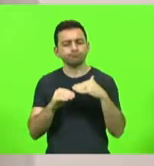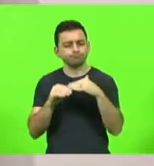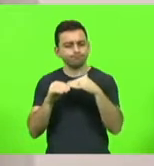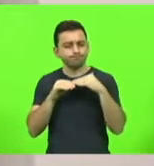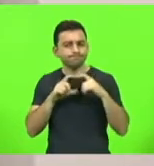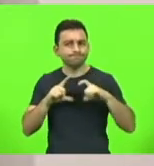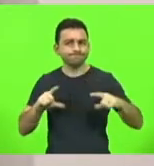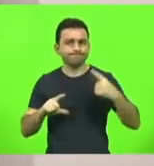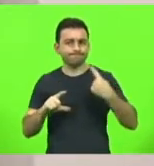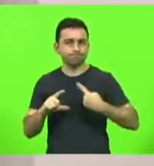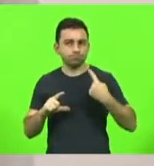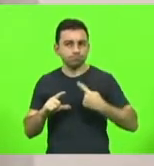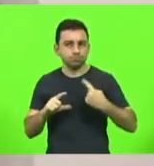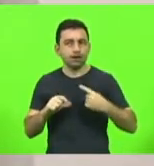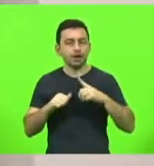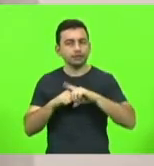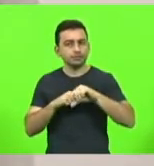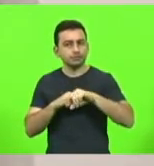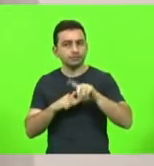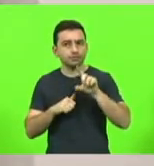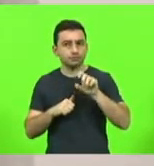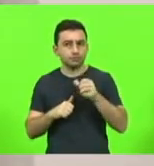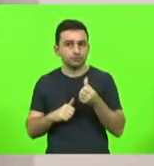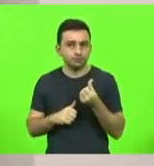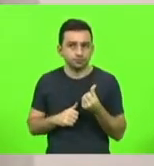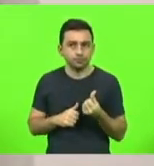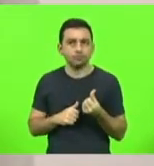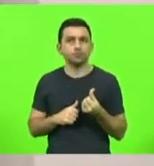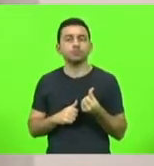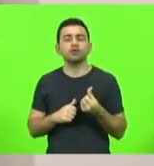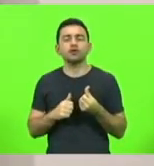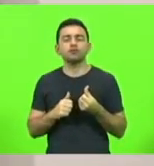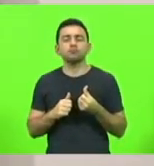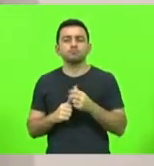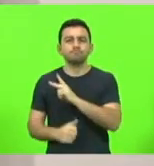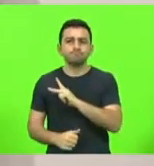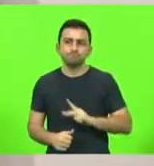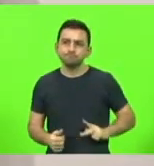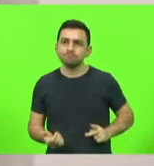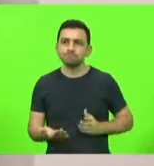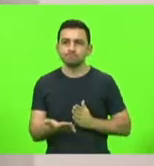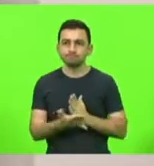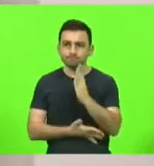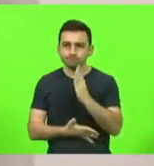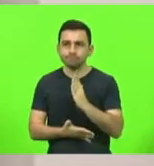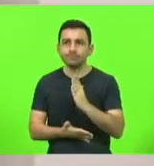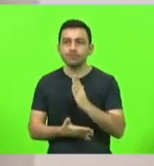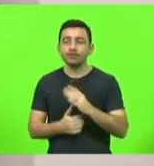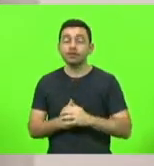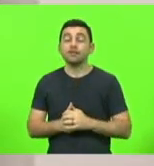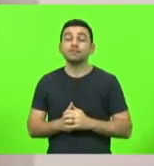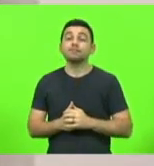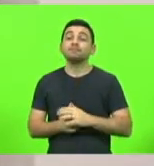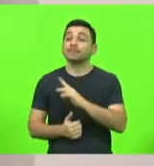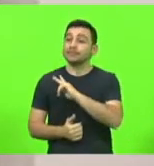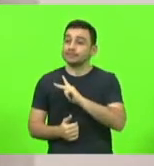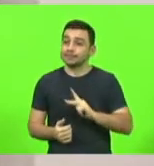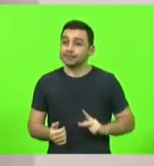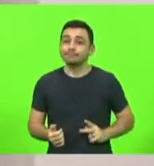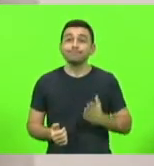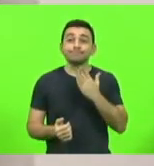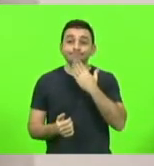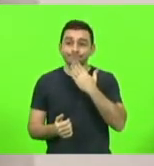artigo 106 do regimento interno, o senhor presidente deu-as por aprovadas. Expediente, o senhor presidente solicitou que se procedesse